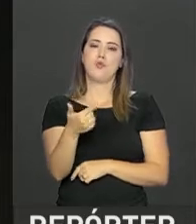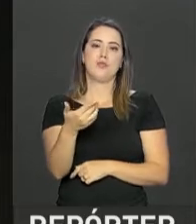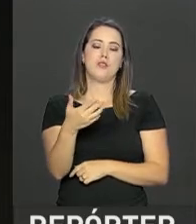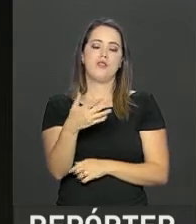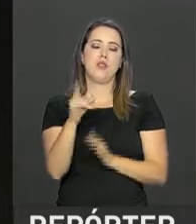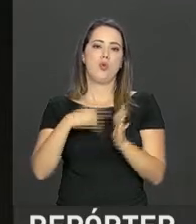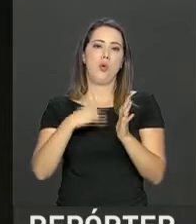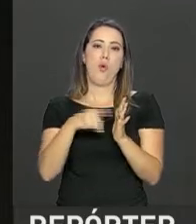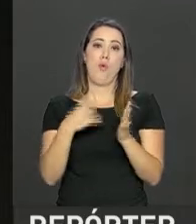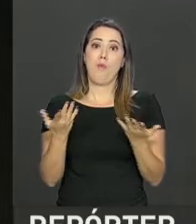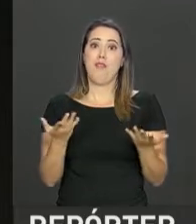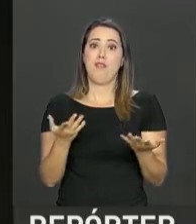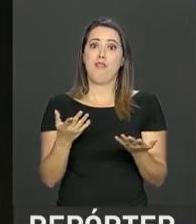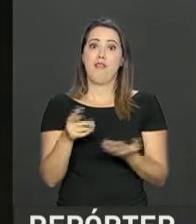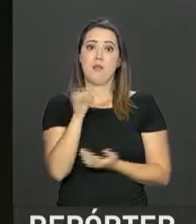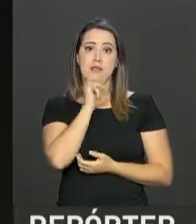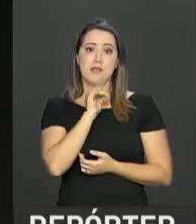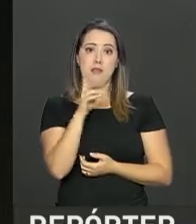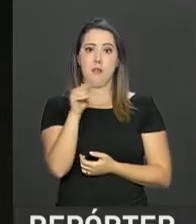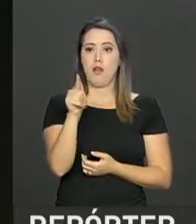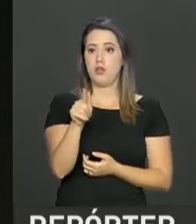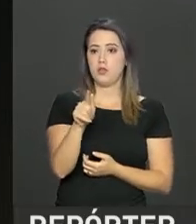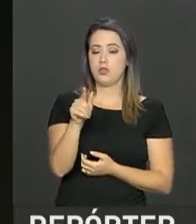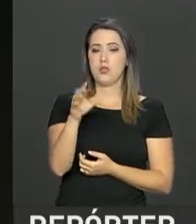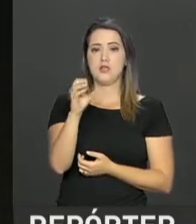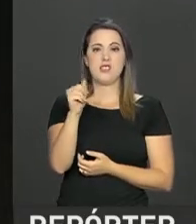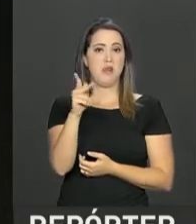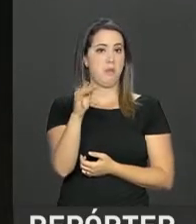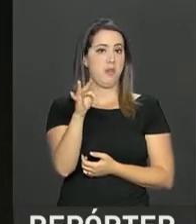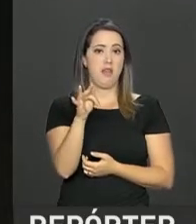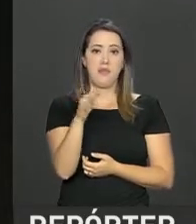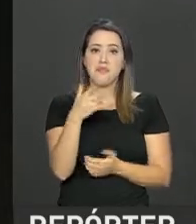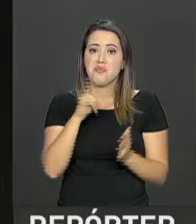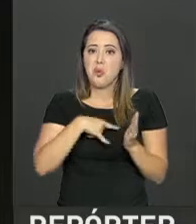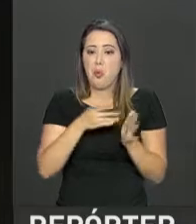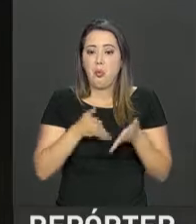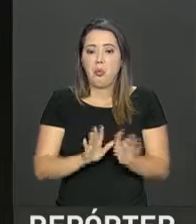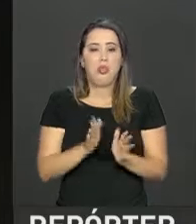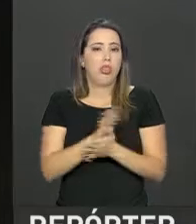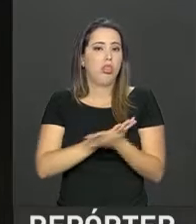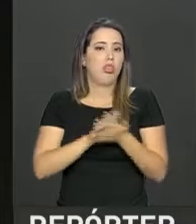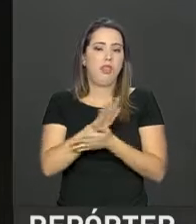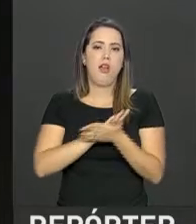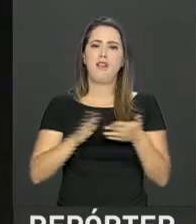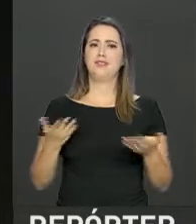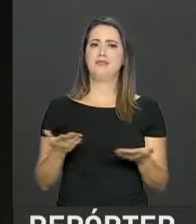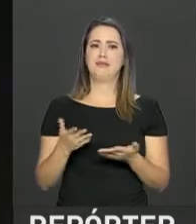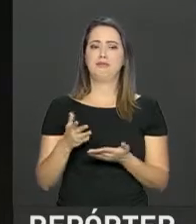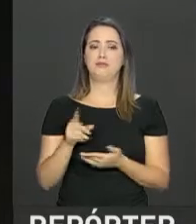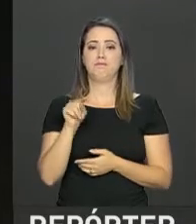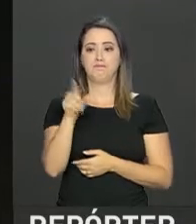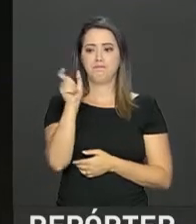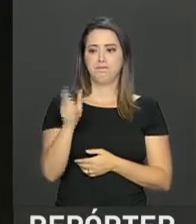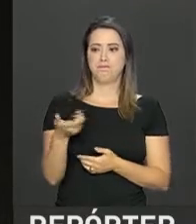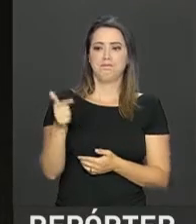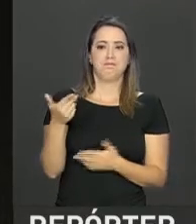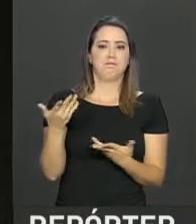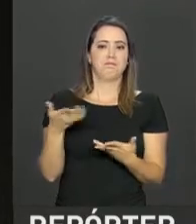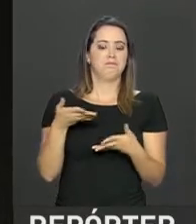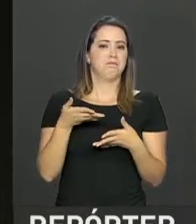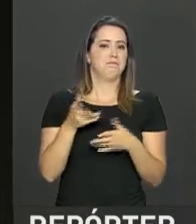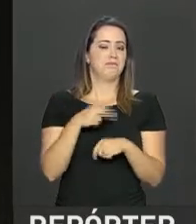documentos oficiais, como RG, CPF, carteira de trabalho, passaporte, ou seja, nenhuma identificação. Por isso,